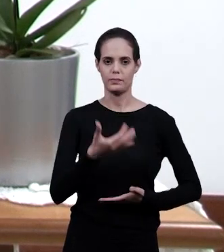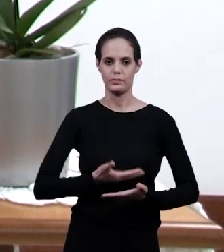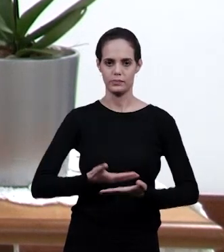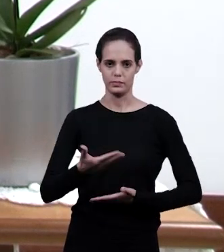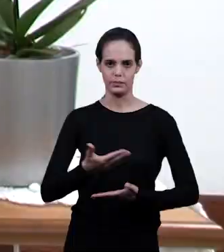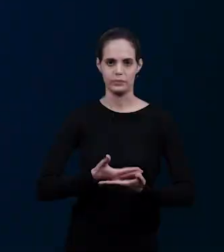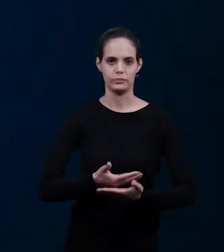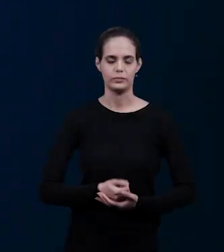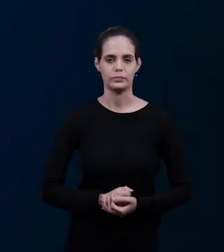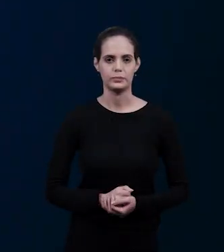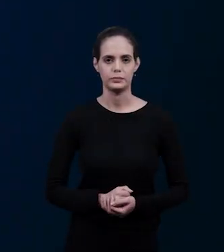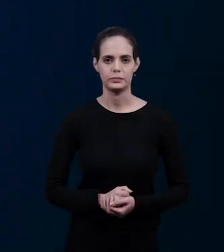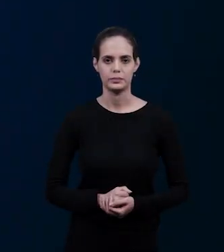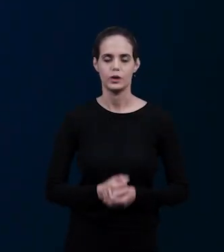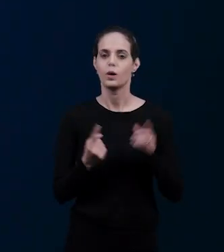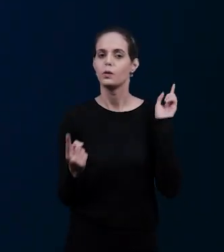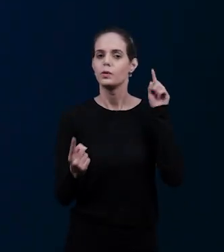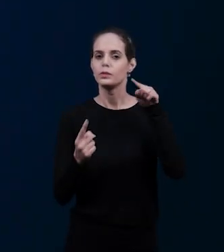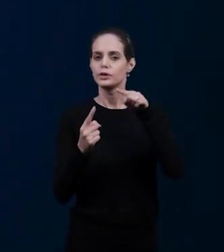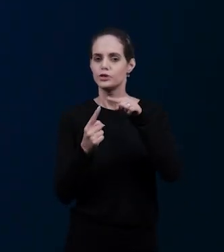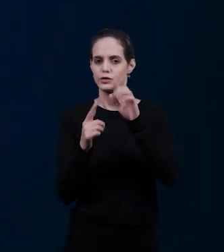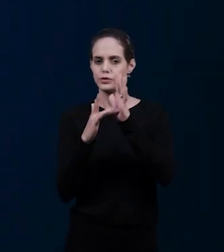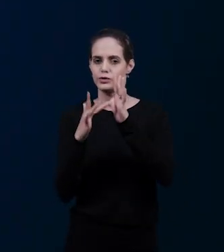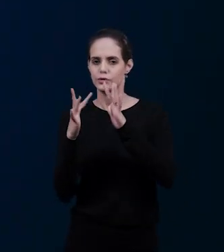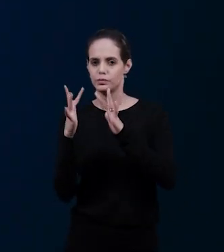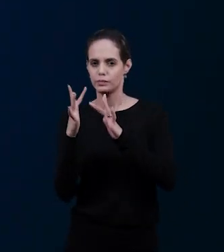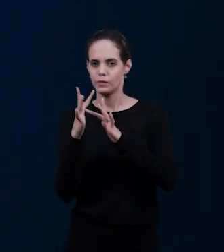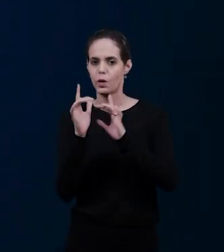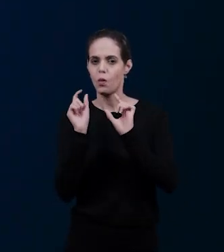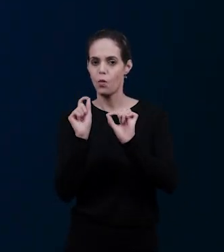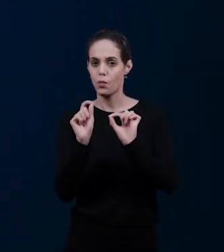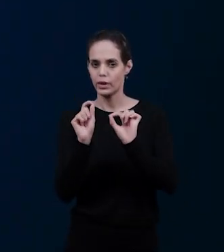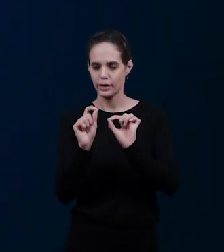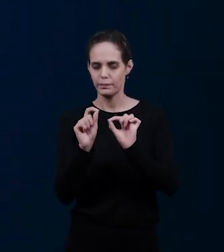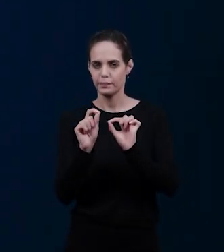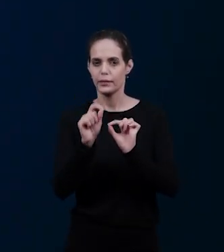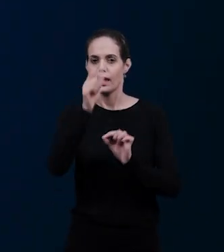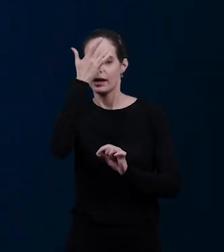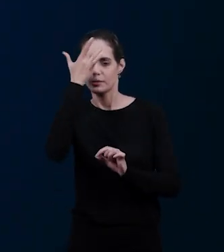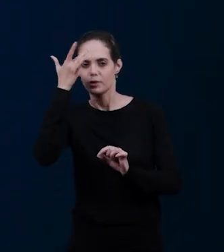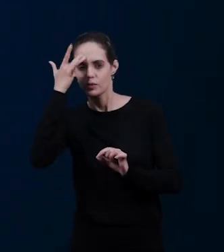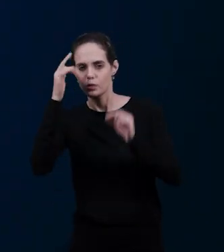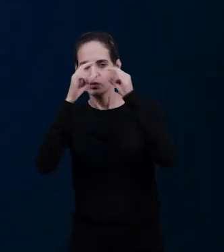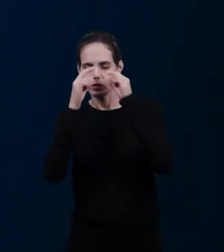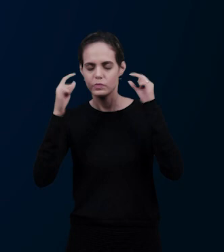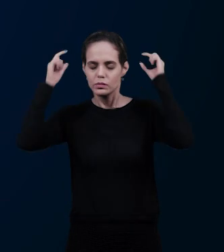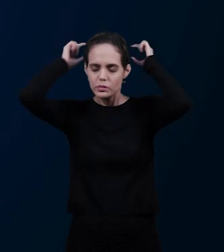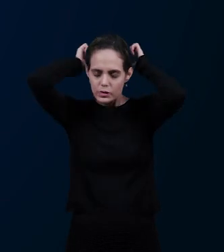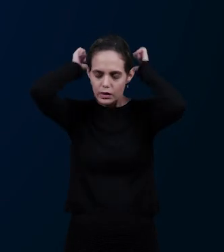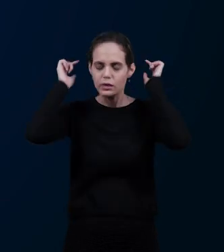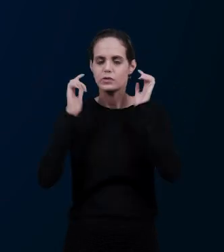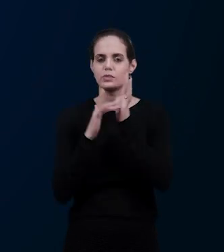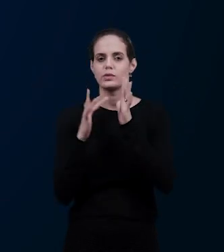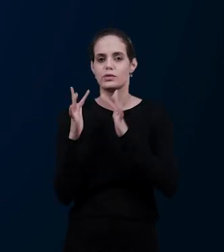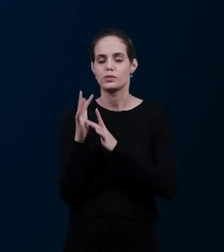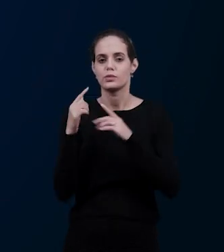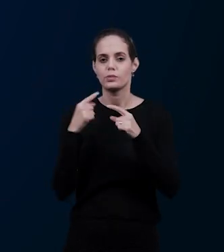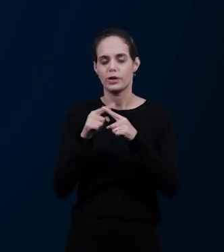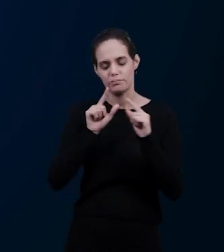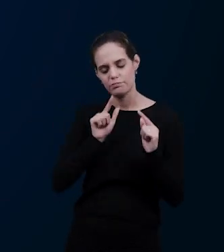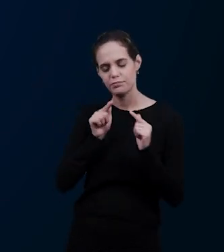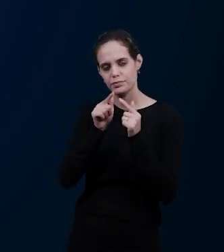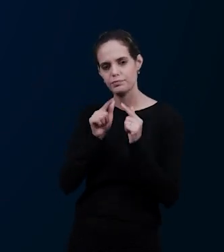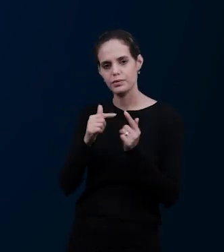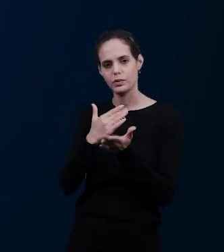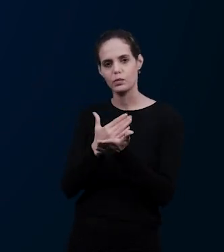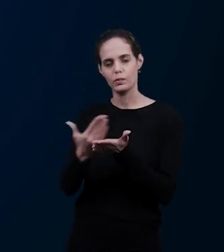Vamos ouvi-los. O objetivo de vendar os olhos de Jesus era tentar. Jesus foi tentado no início do